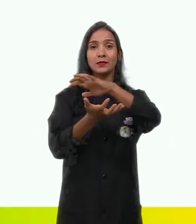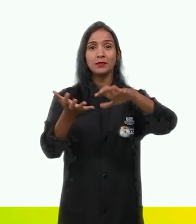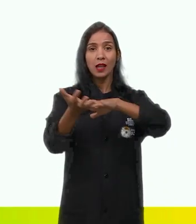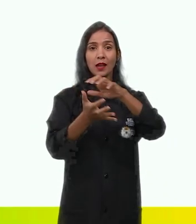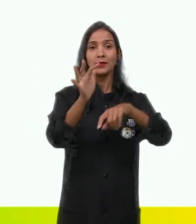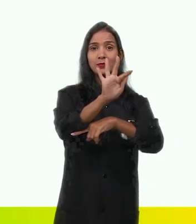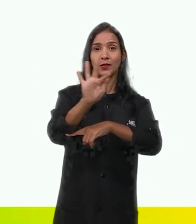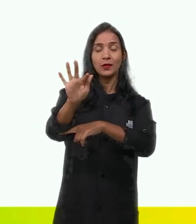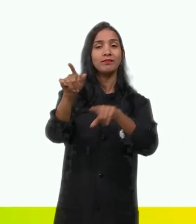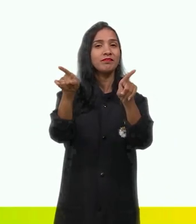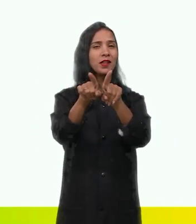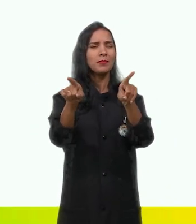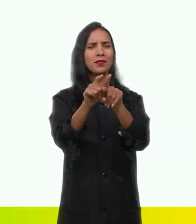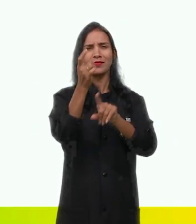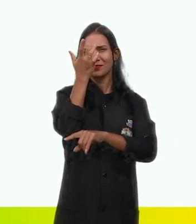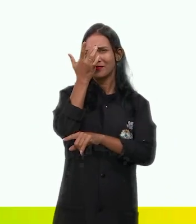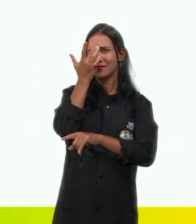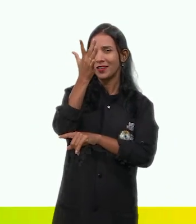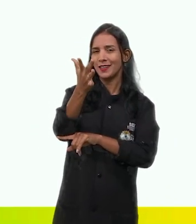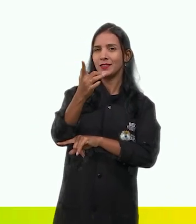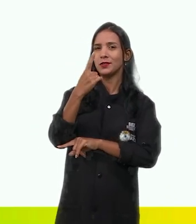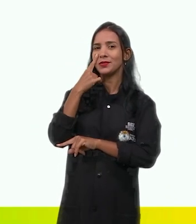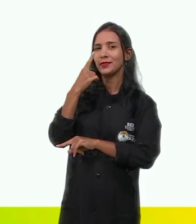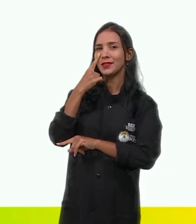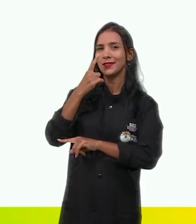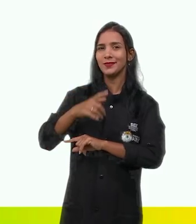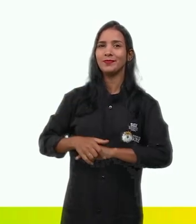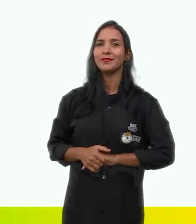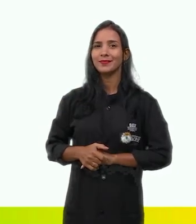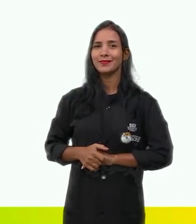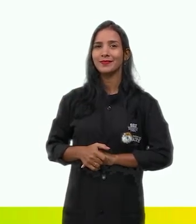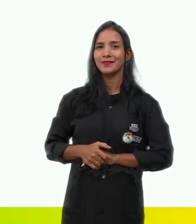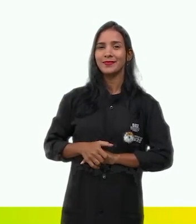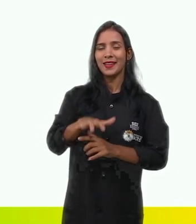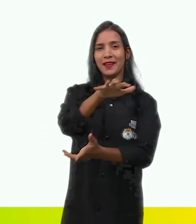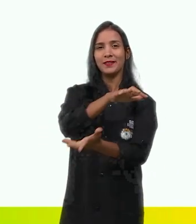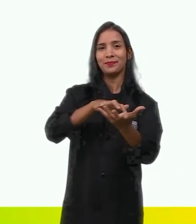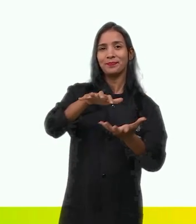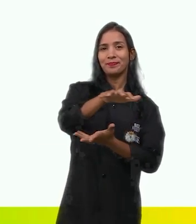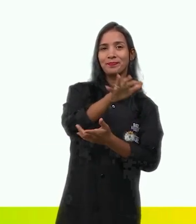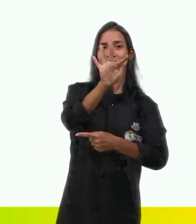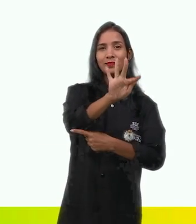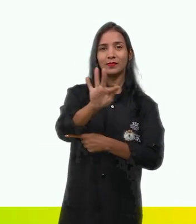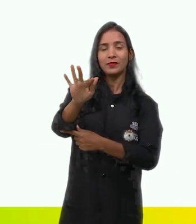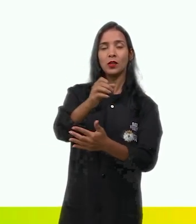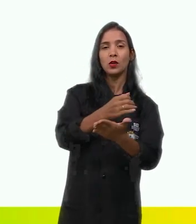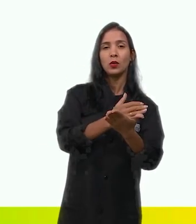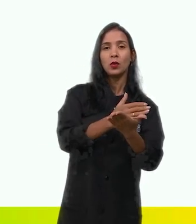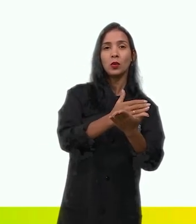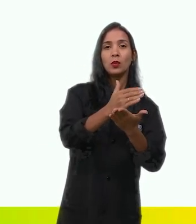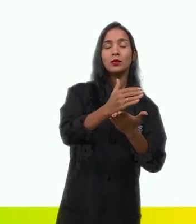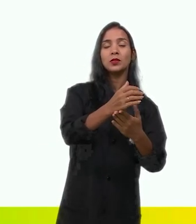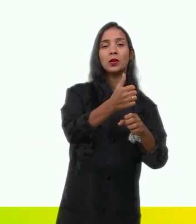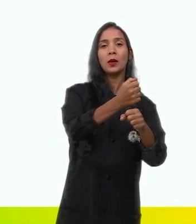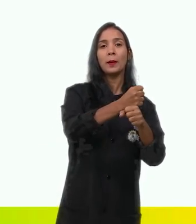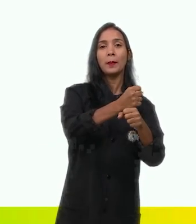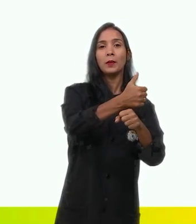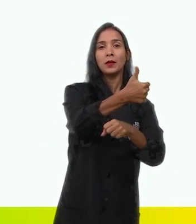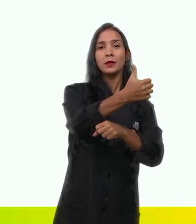muito fácil. Olha só, a Revolução Francesa começou em 1789 e marcou o fim